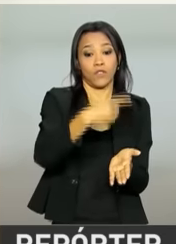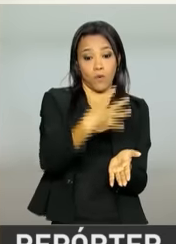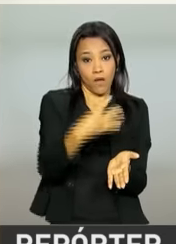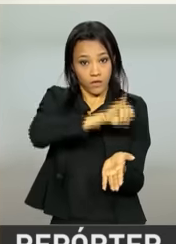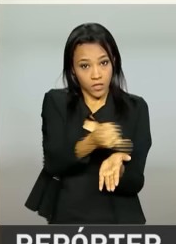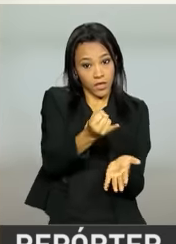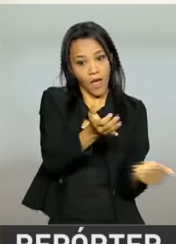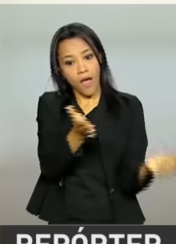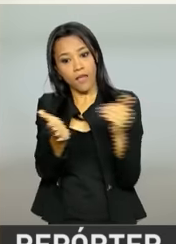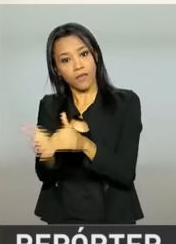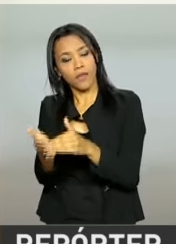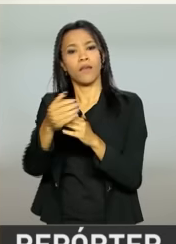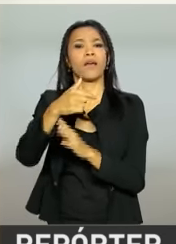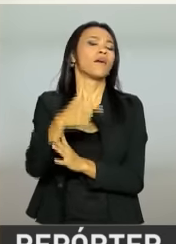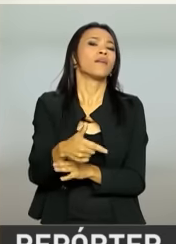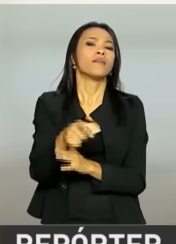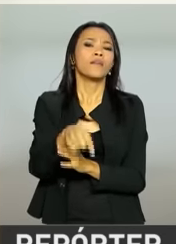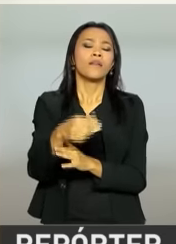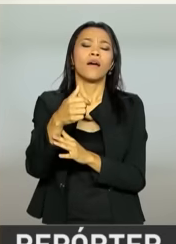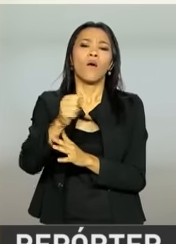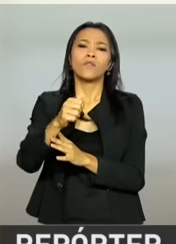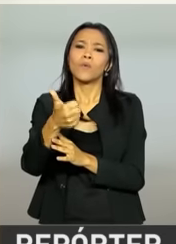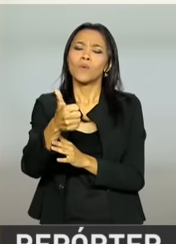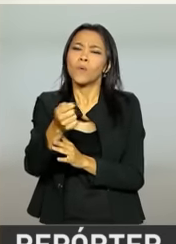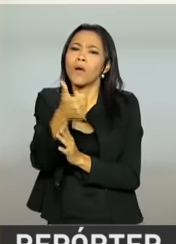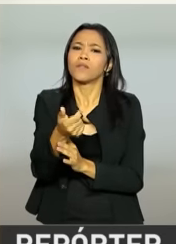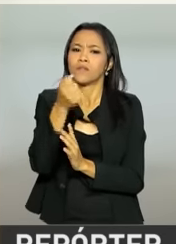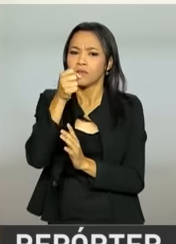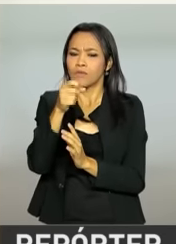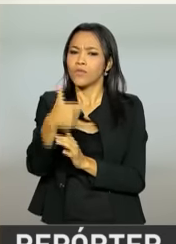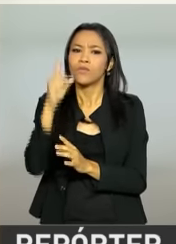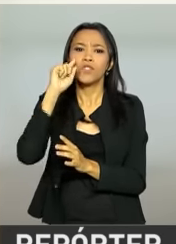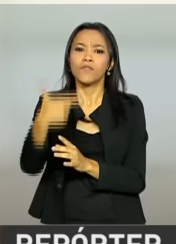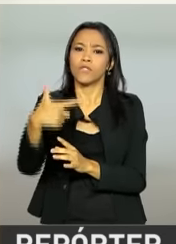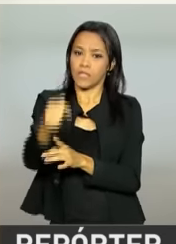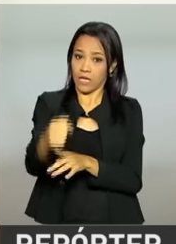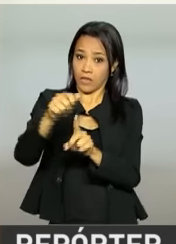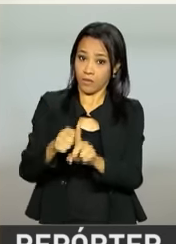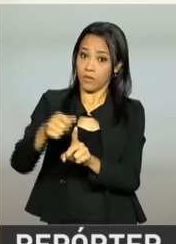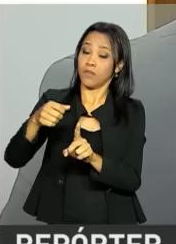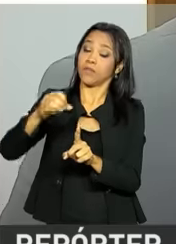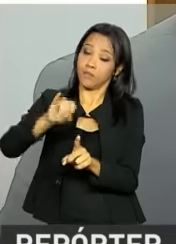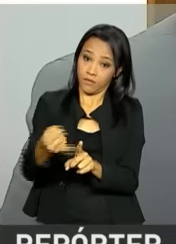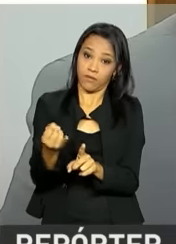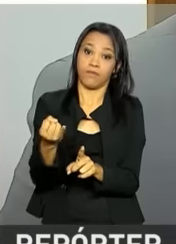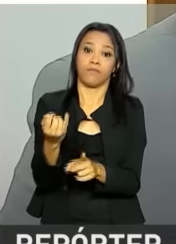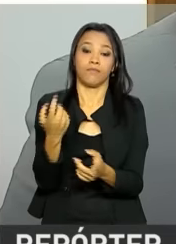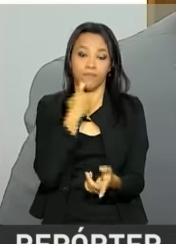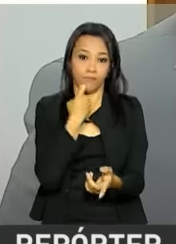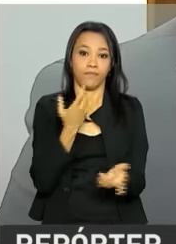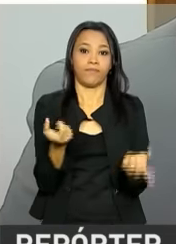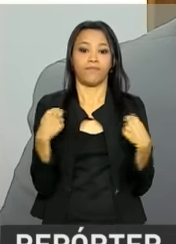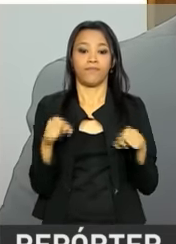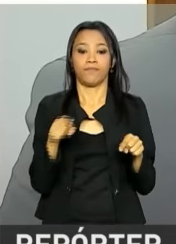de janeiro até às 23:59 do dia 27 de janeiro de 2017 ele concorre a